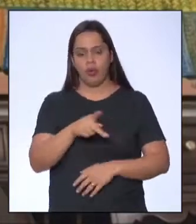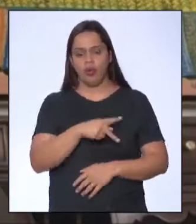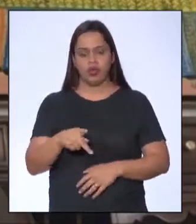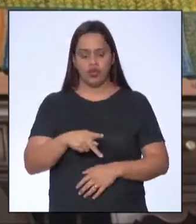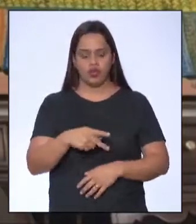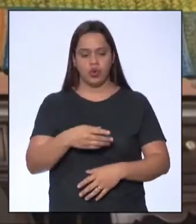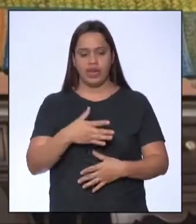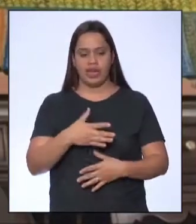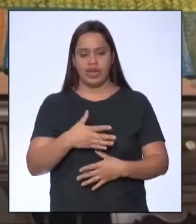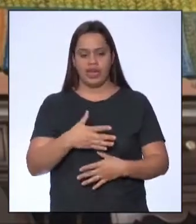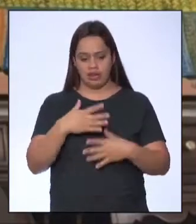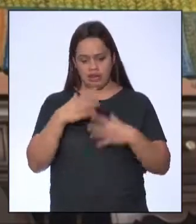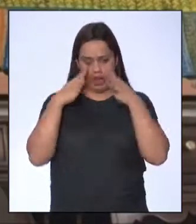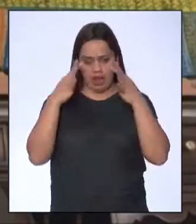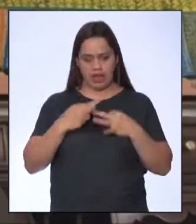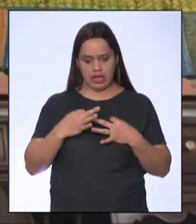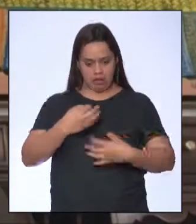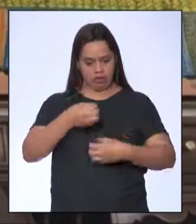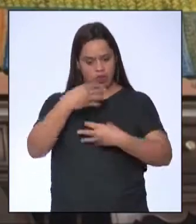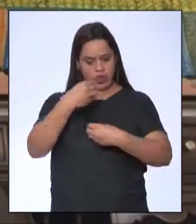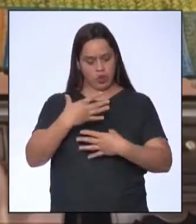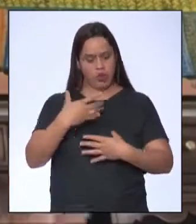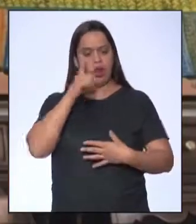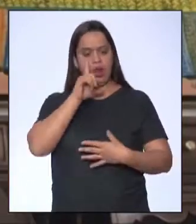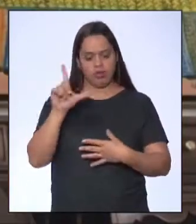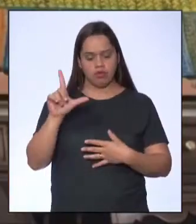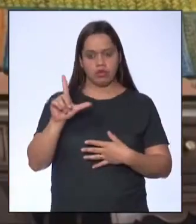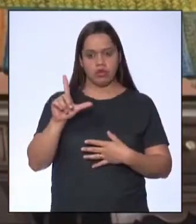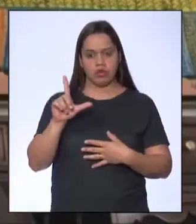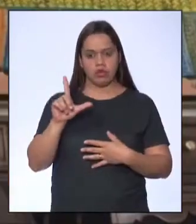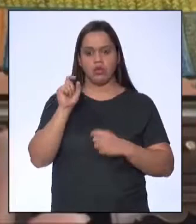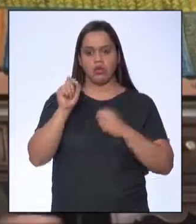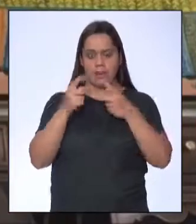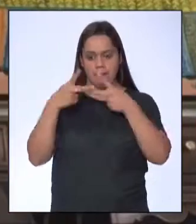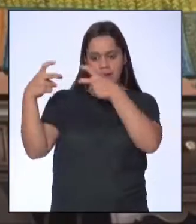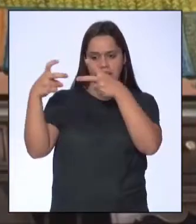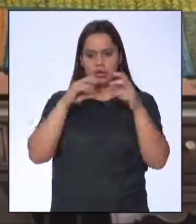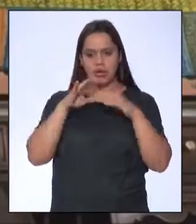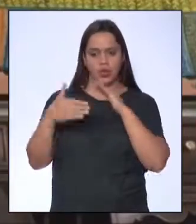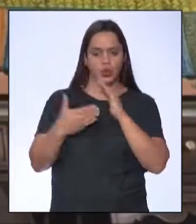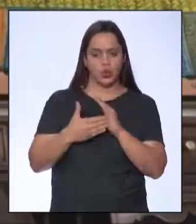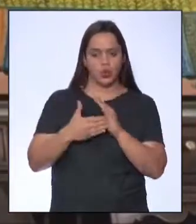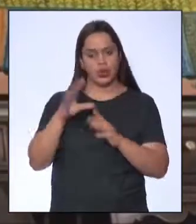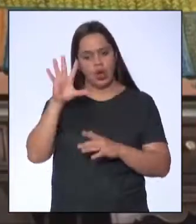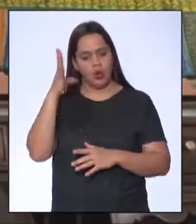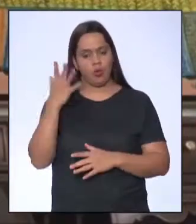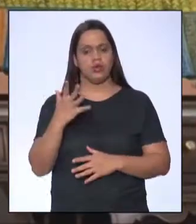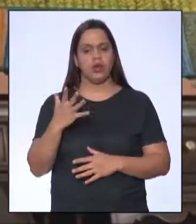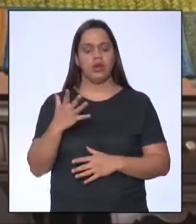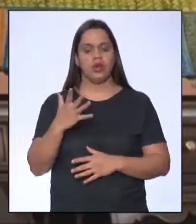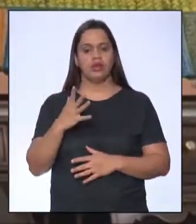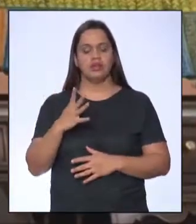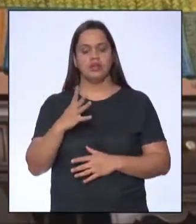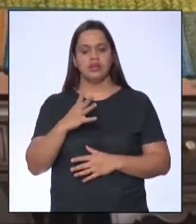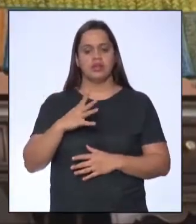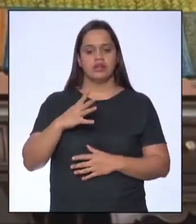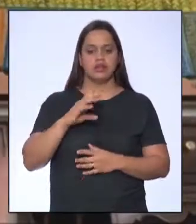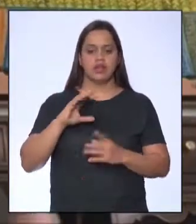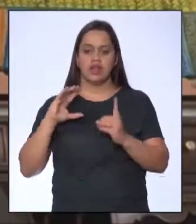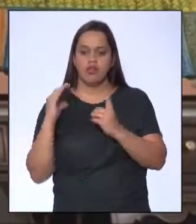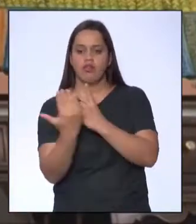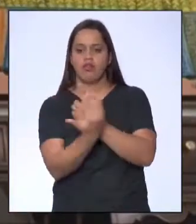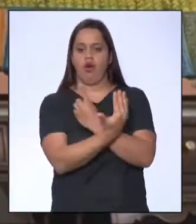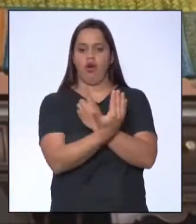se educa para perceber tudo que está acontecendo no entorno dele. Então, não é só